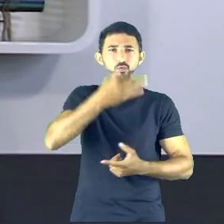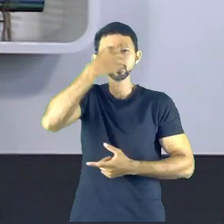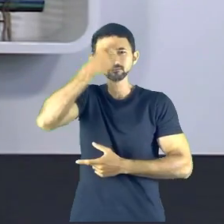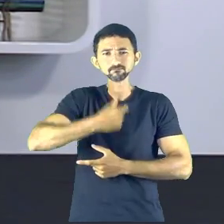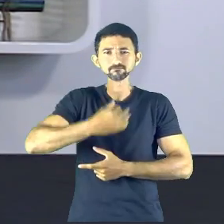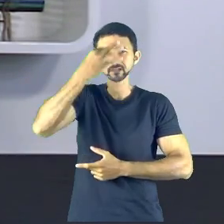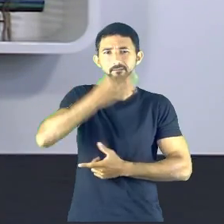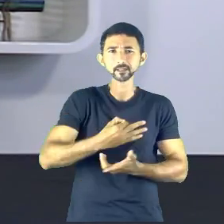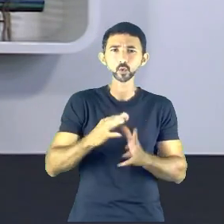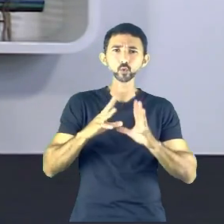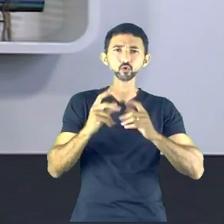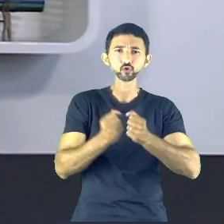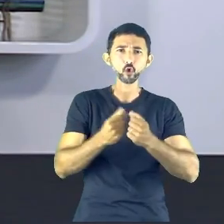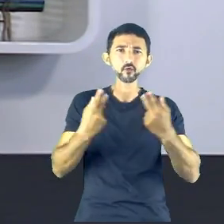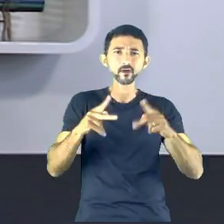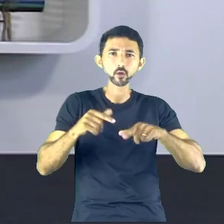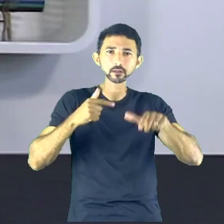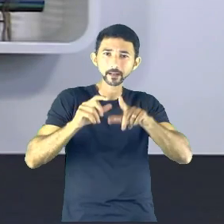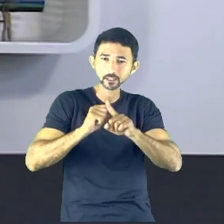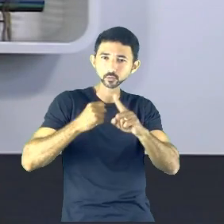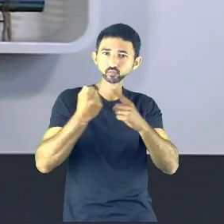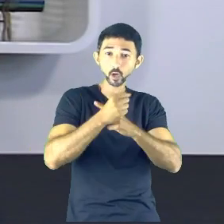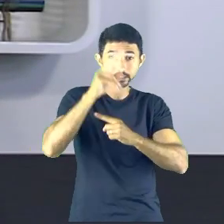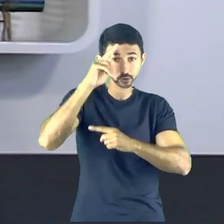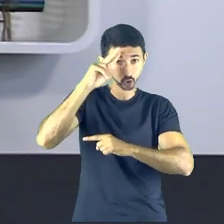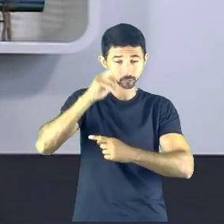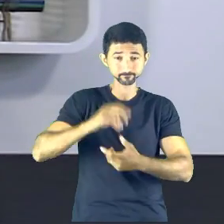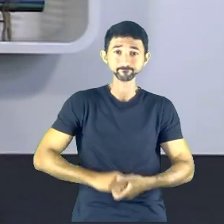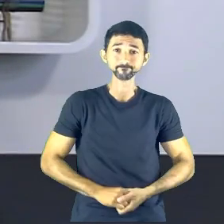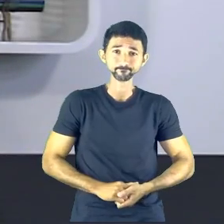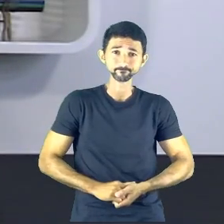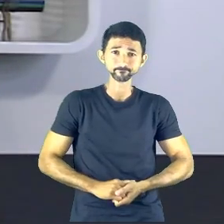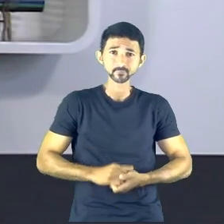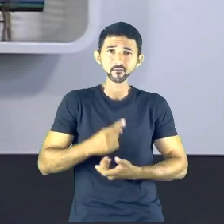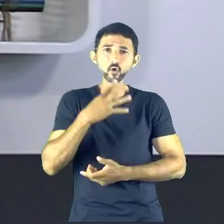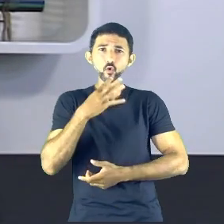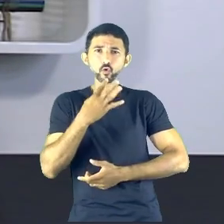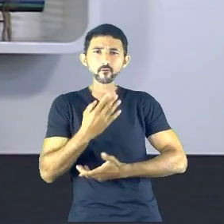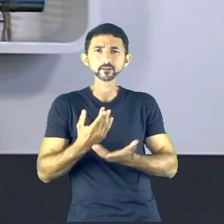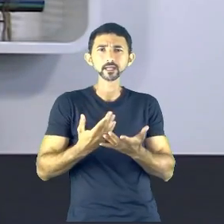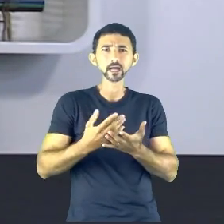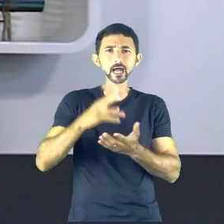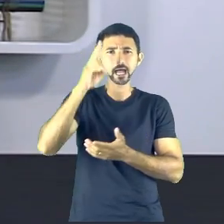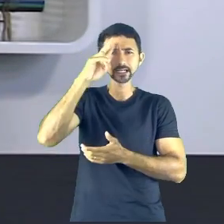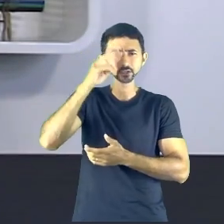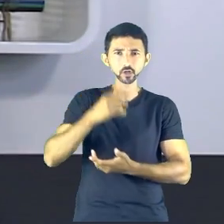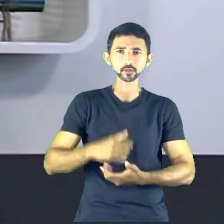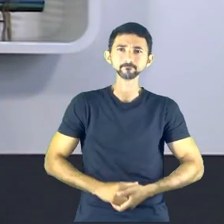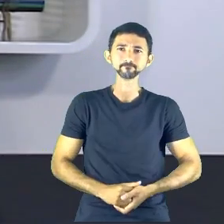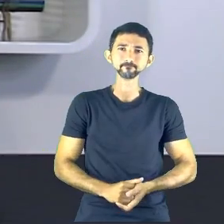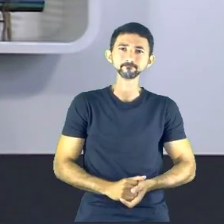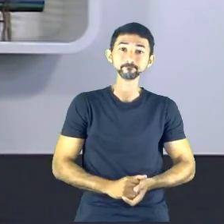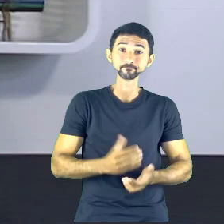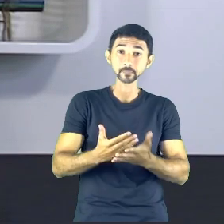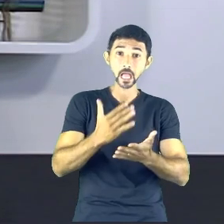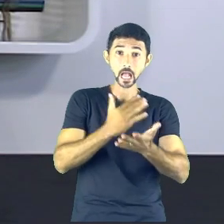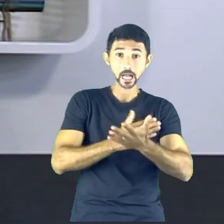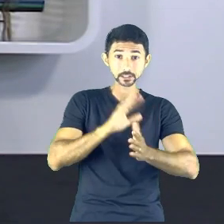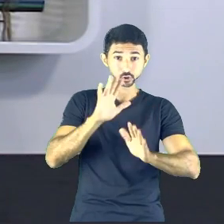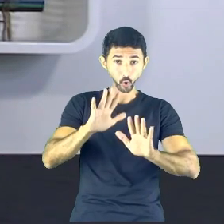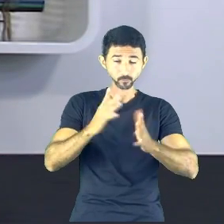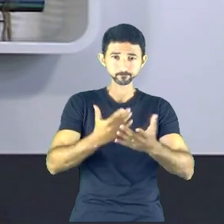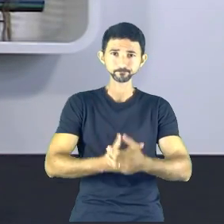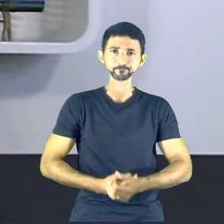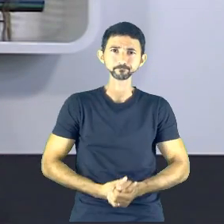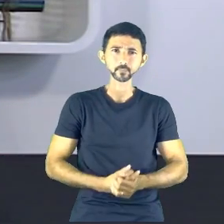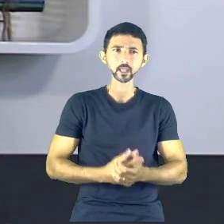generosidade, a honestidade, todos esses são valores trabalhados em fábulas. Eu quero convidar vocês para conhecer um pouco mais sobre esse gênero textual.